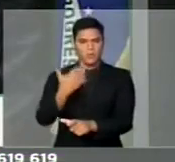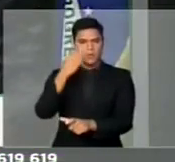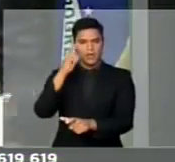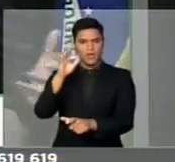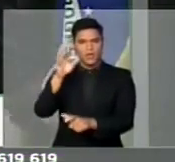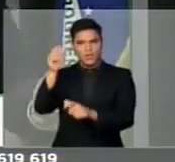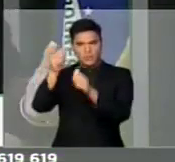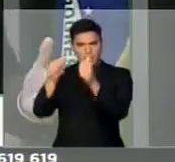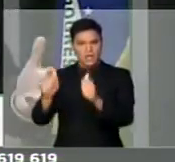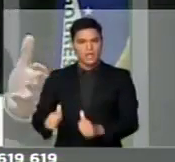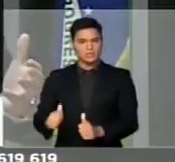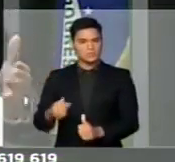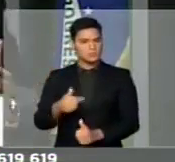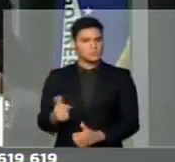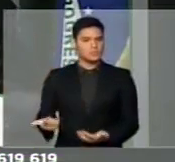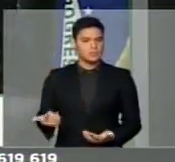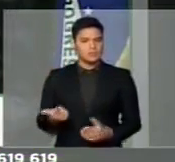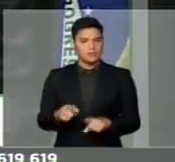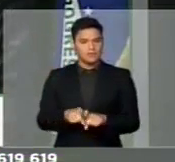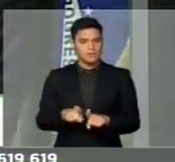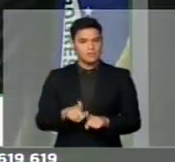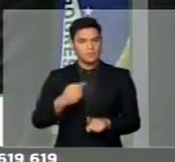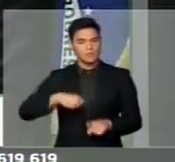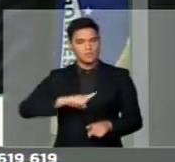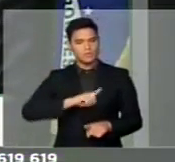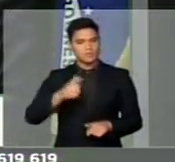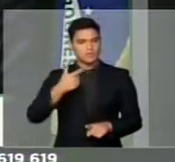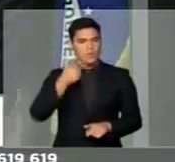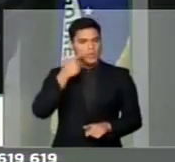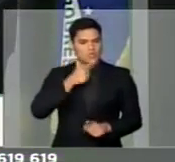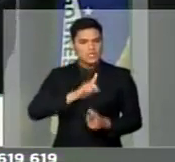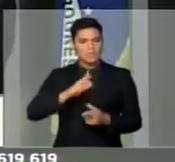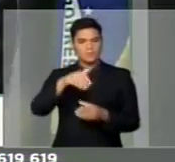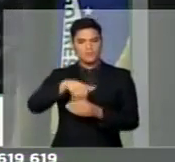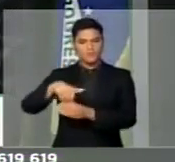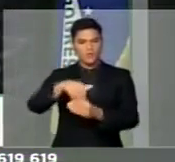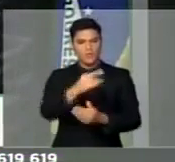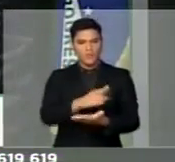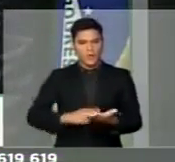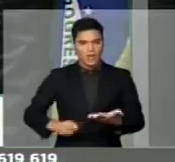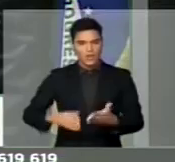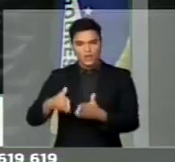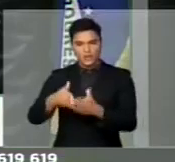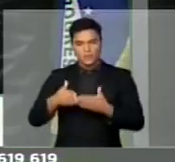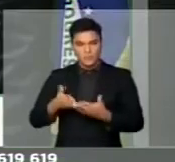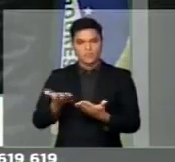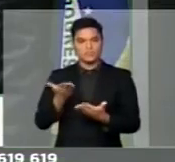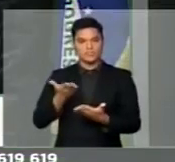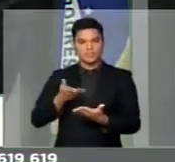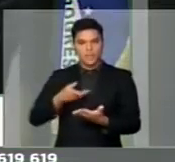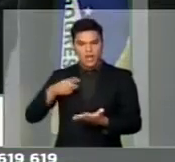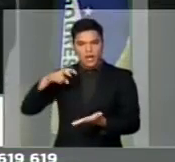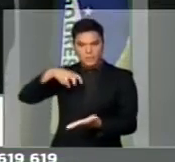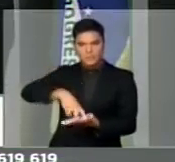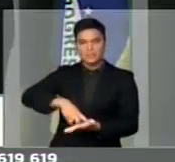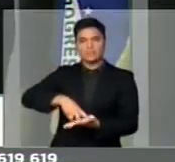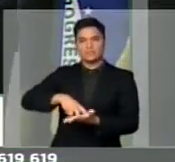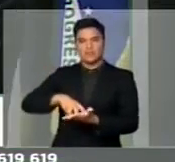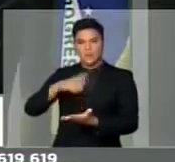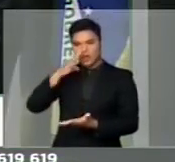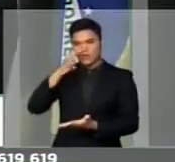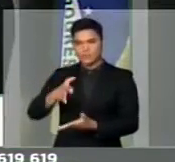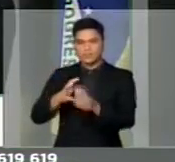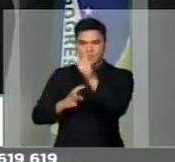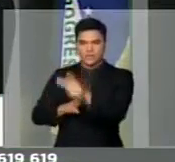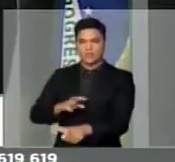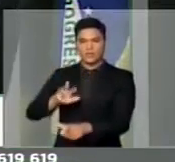CPI, não conseguimos votar os relatórios que foram colocados à parte, que pediam o indiciamento do ex-presidente Lula, que está